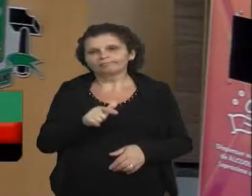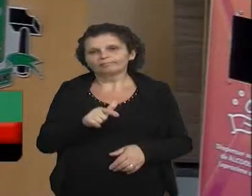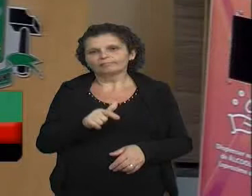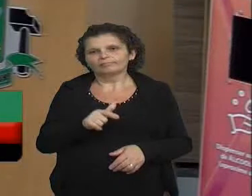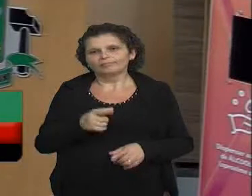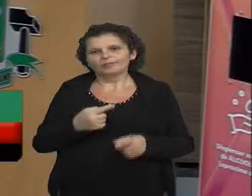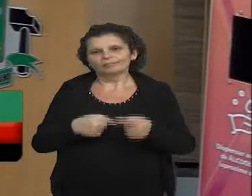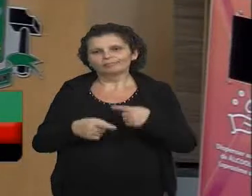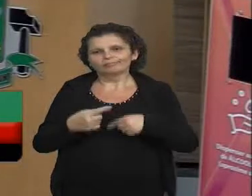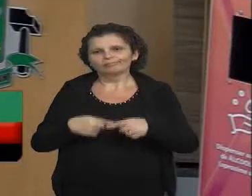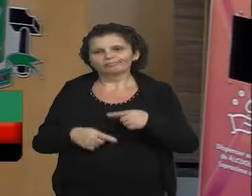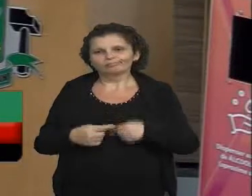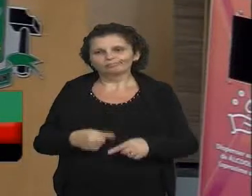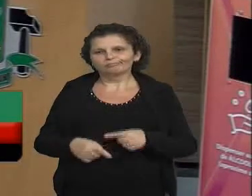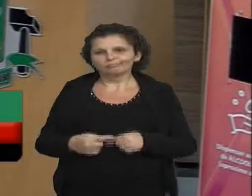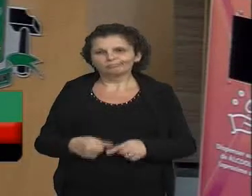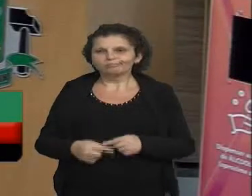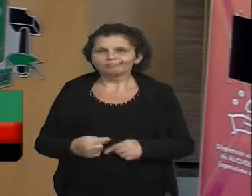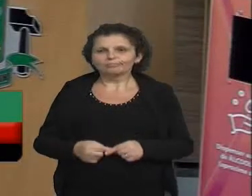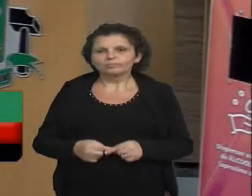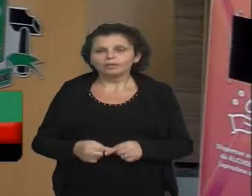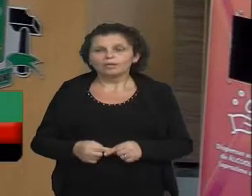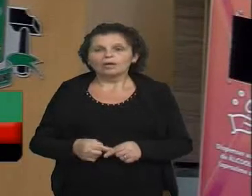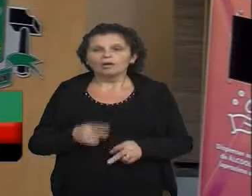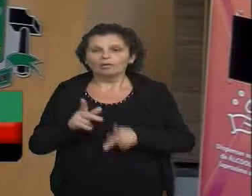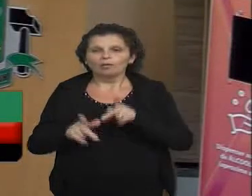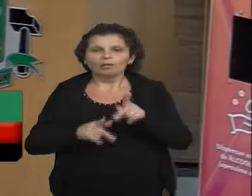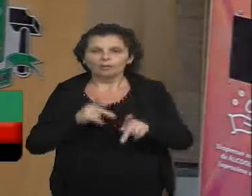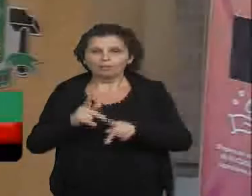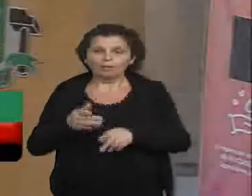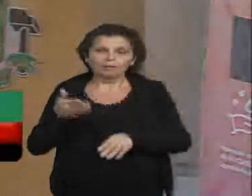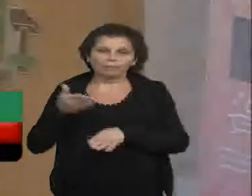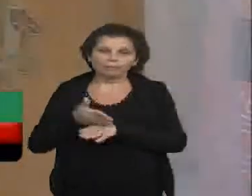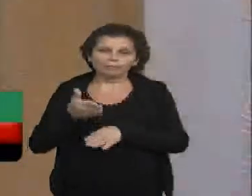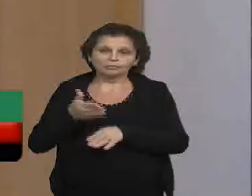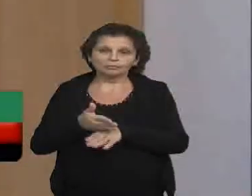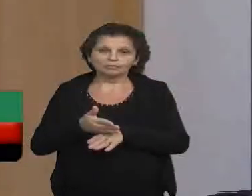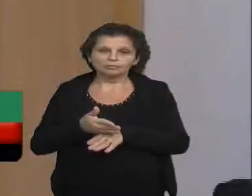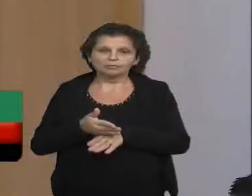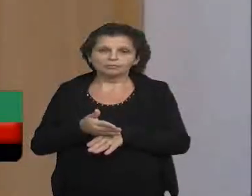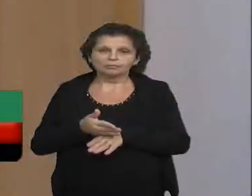um retrocesso, é andar para trás. O povo só participa,